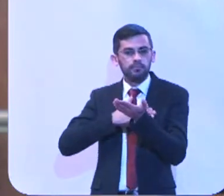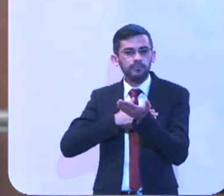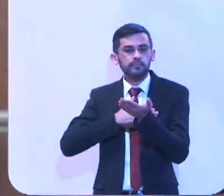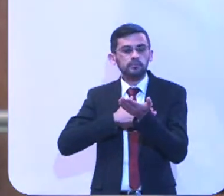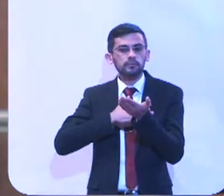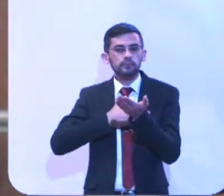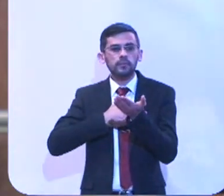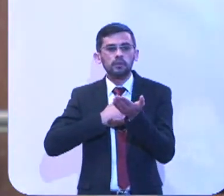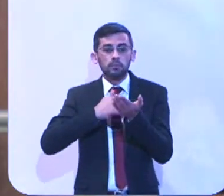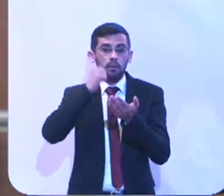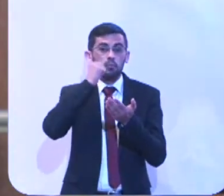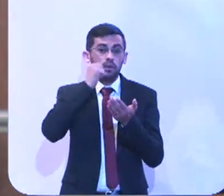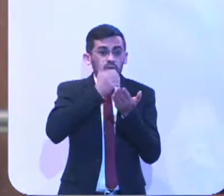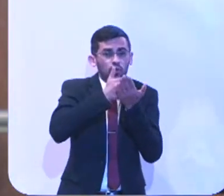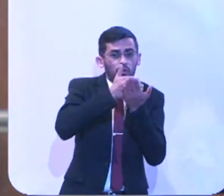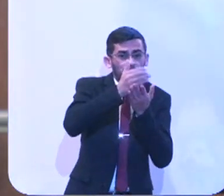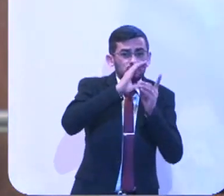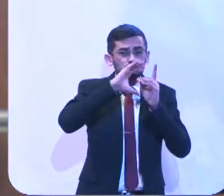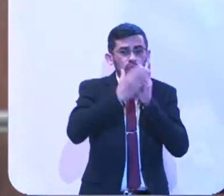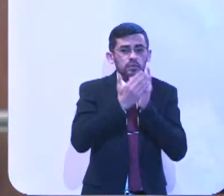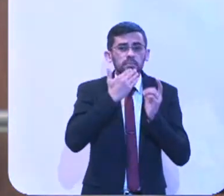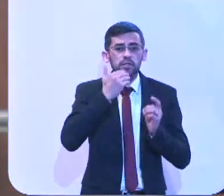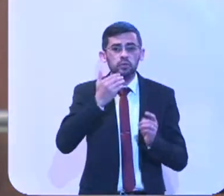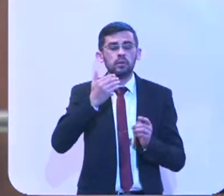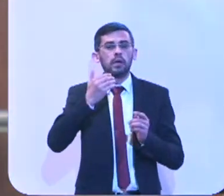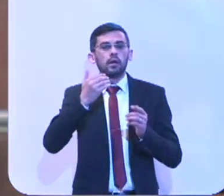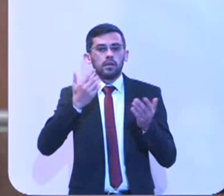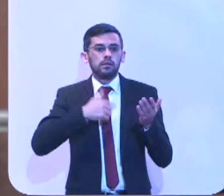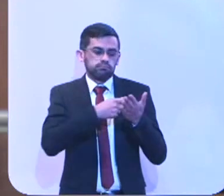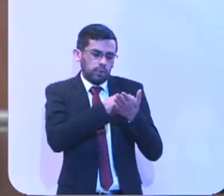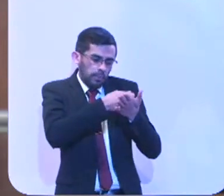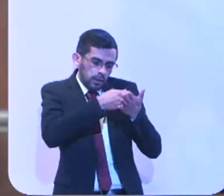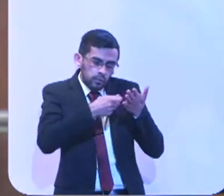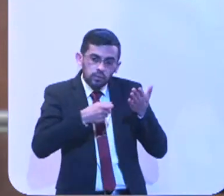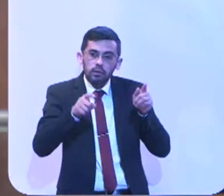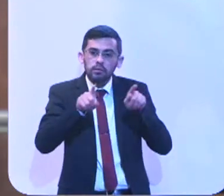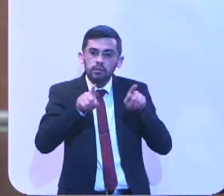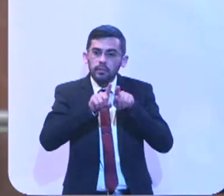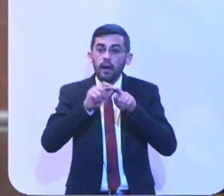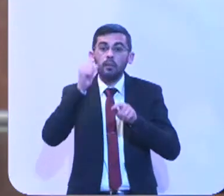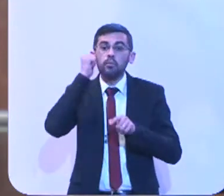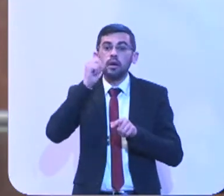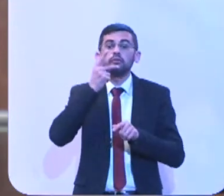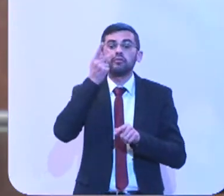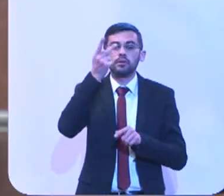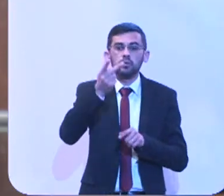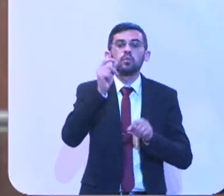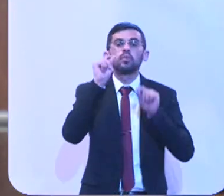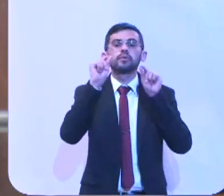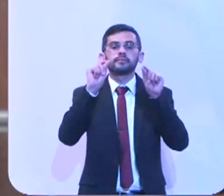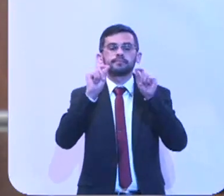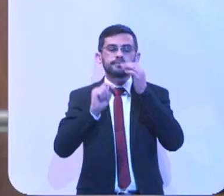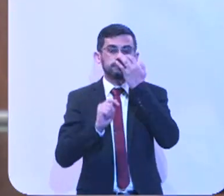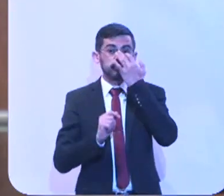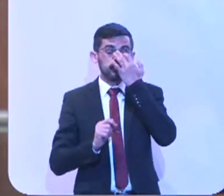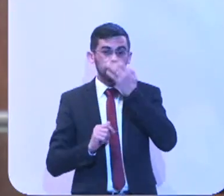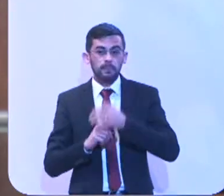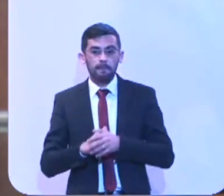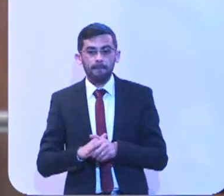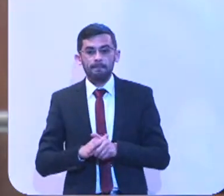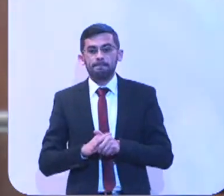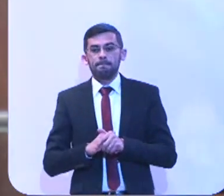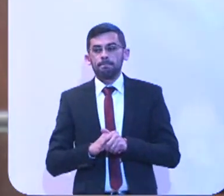aqui no começo do culto. Tinha pedido, olha, eu estou tendo, até anotei aqui. Ela escreveu assim: